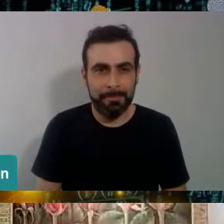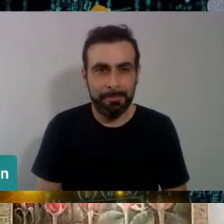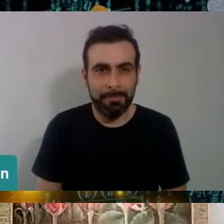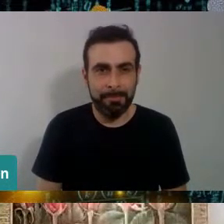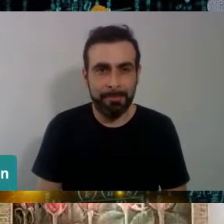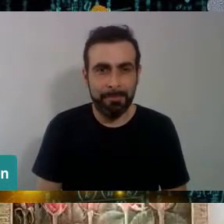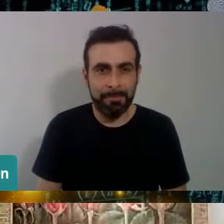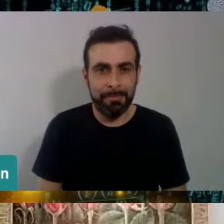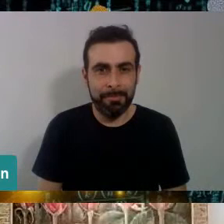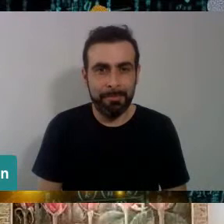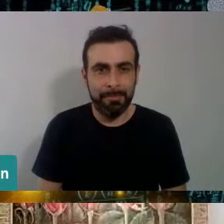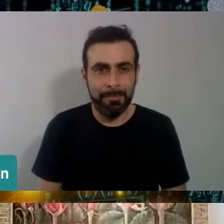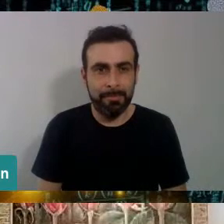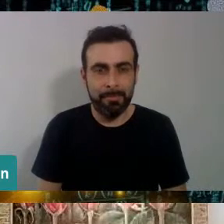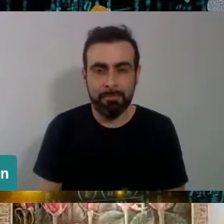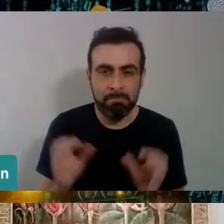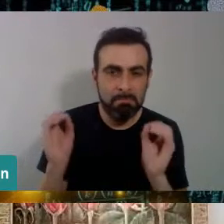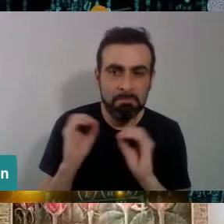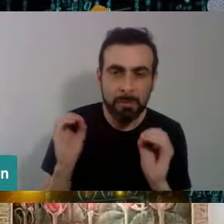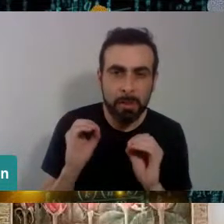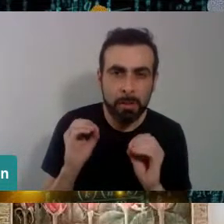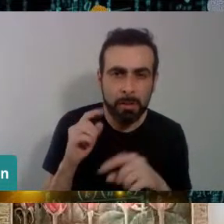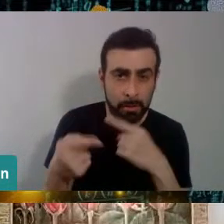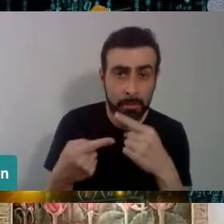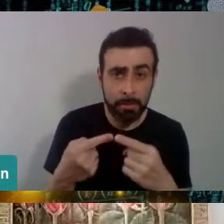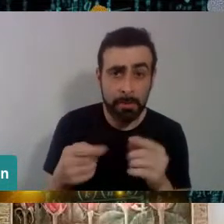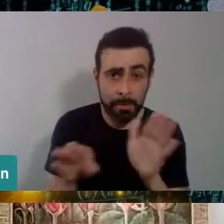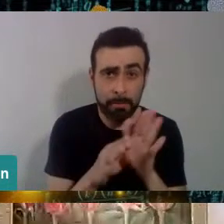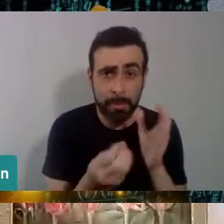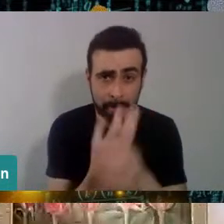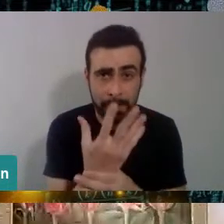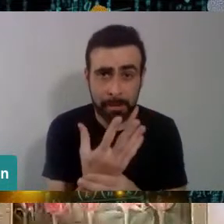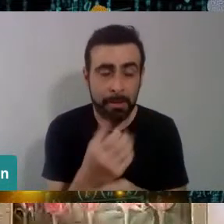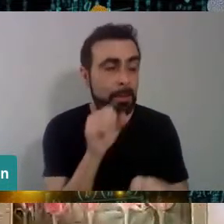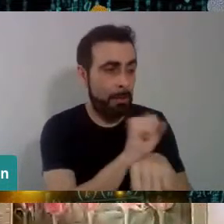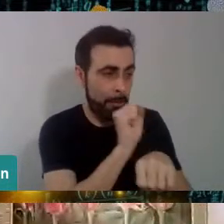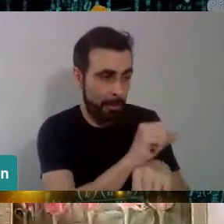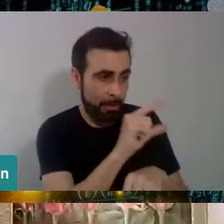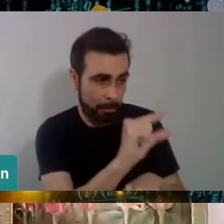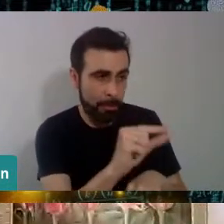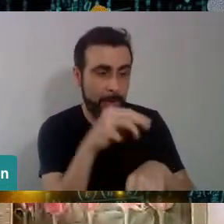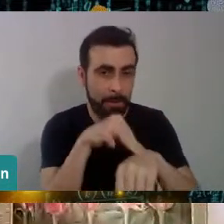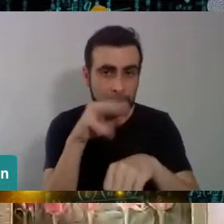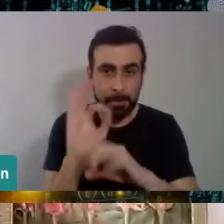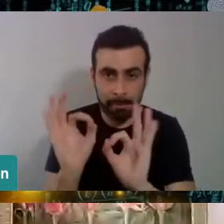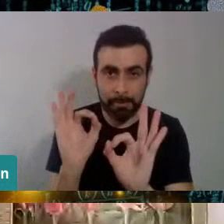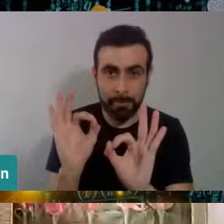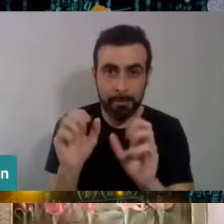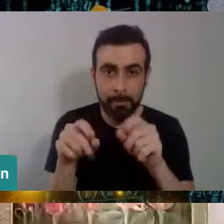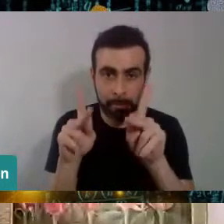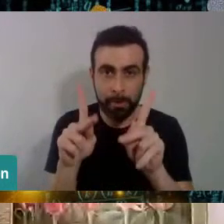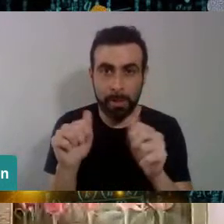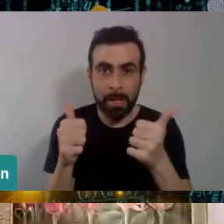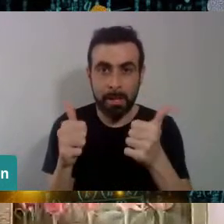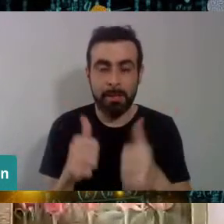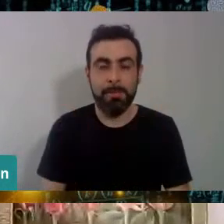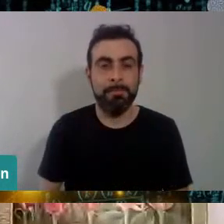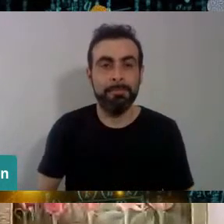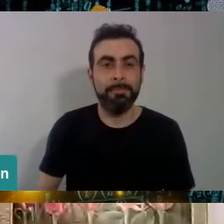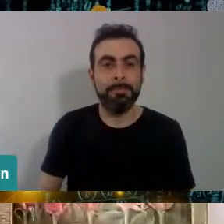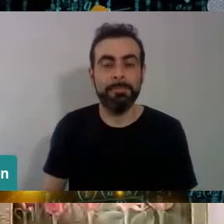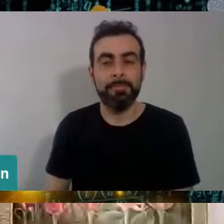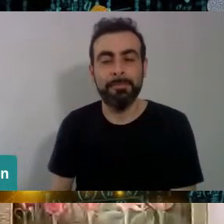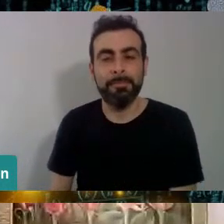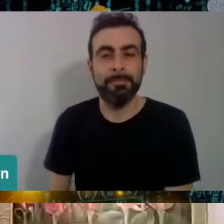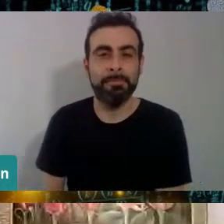Rita. Ô, dona Suzy. Ela chega daqui a pouquinho. Vamos aguardar mais uns minutos. Vamos aguardar mais uns minutos que ela vai chegar daqui um pouco.